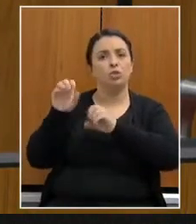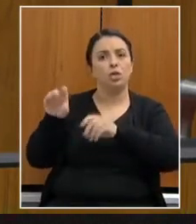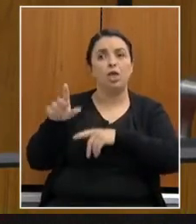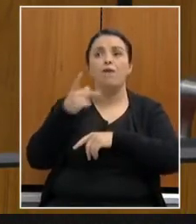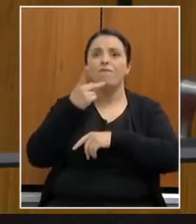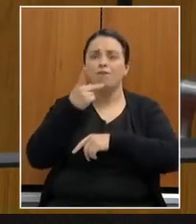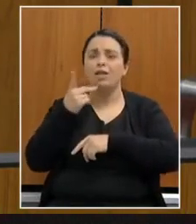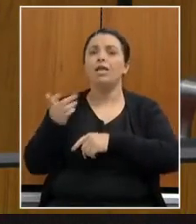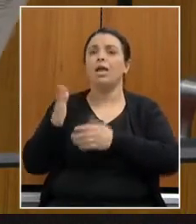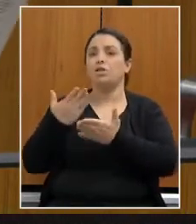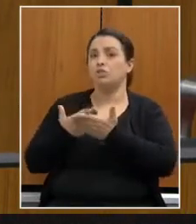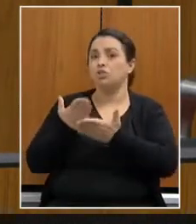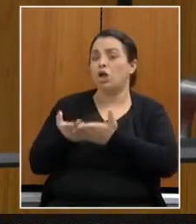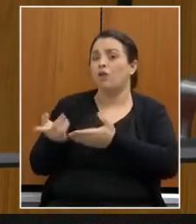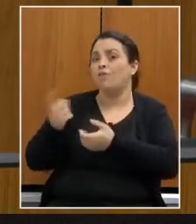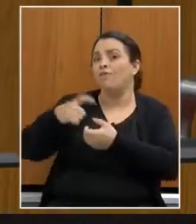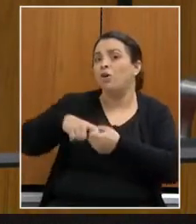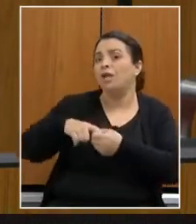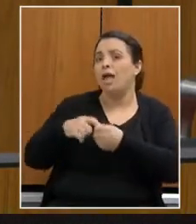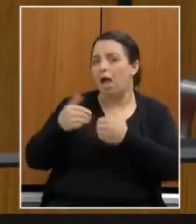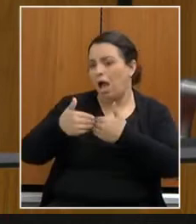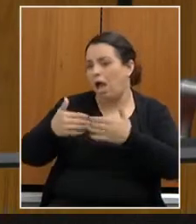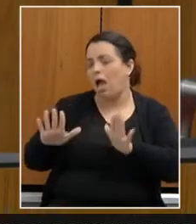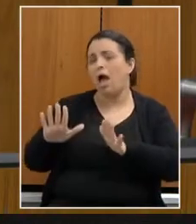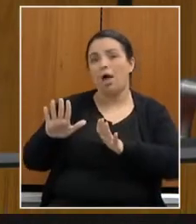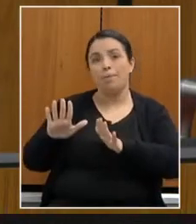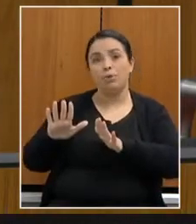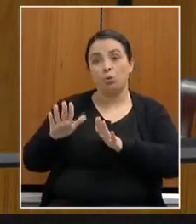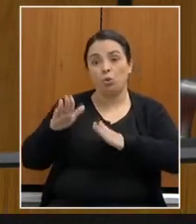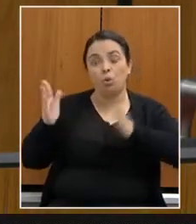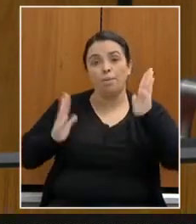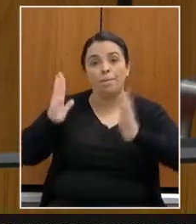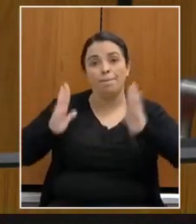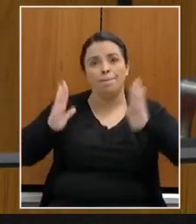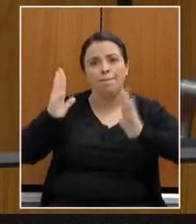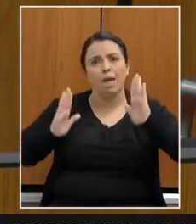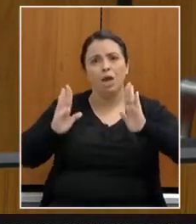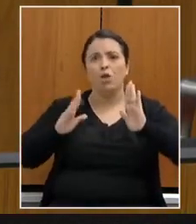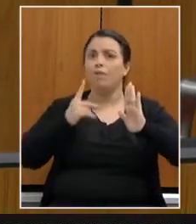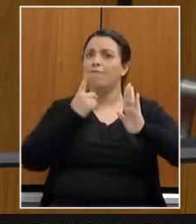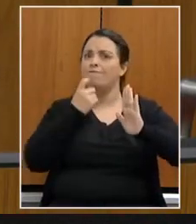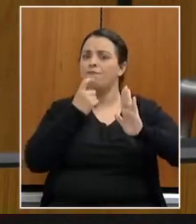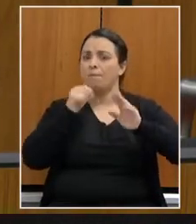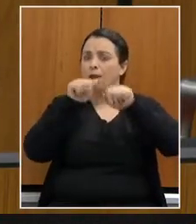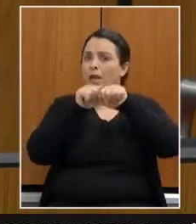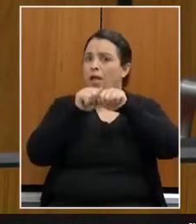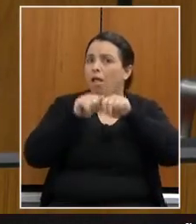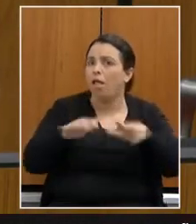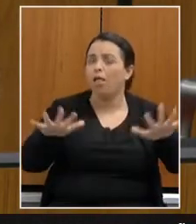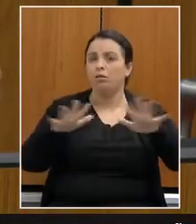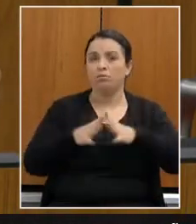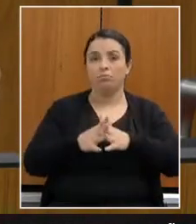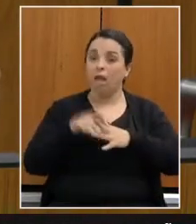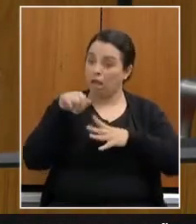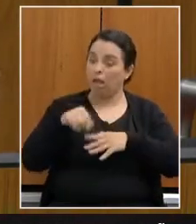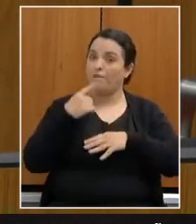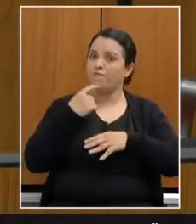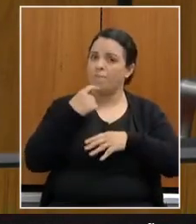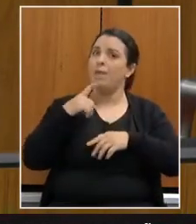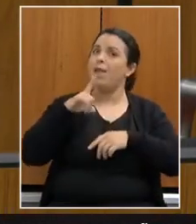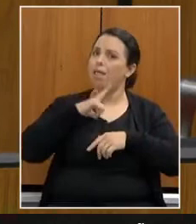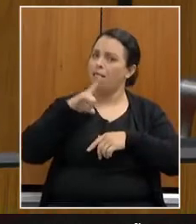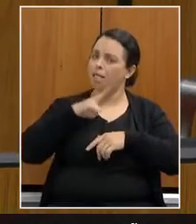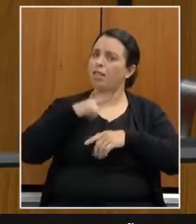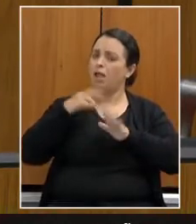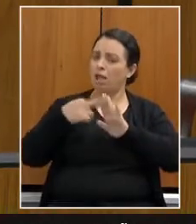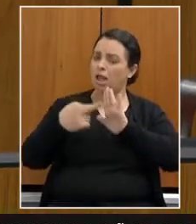vermelha o que causa uma grande instabilidade e insegurança porque é a vermelha em que você tem uma restrição né por